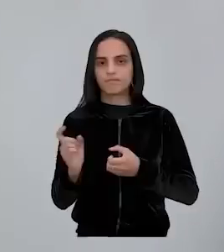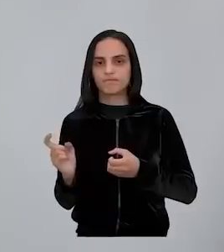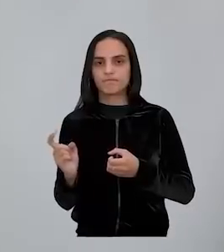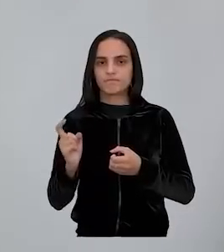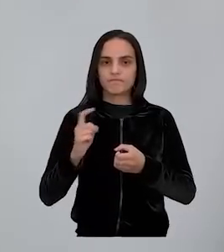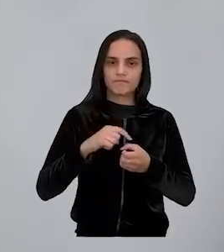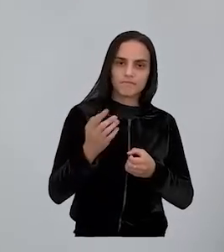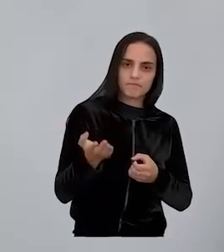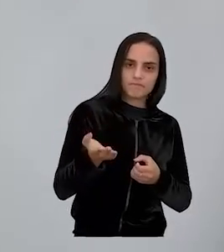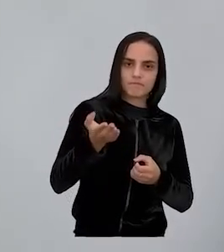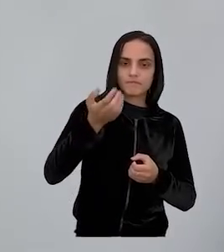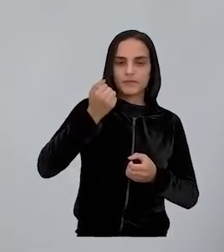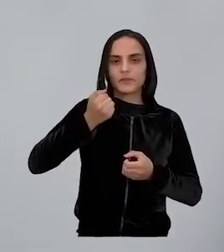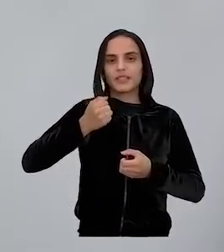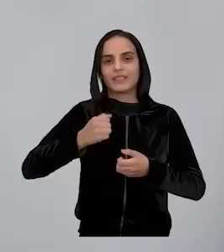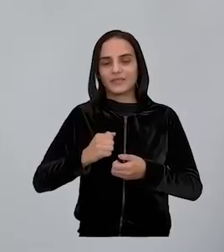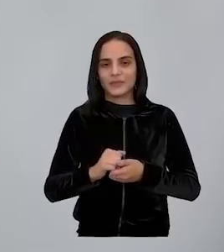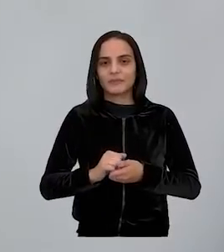Vamos lá, Elaine.